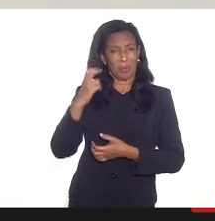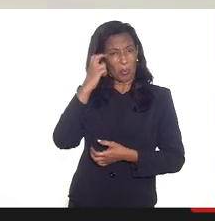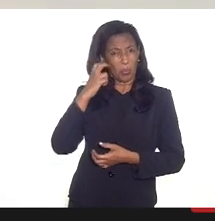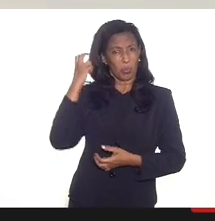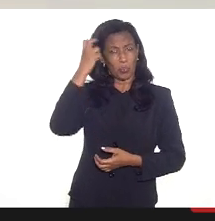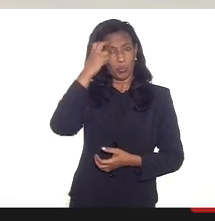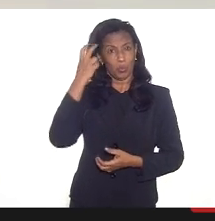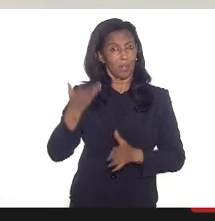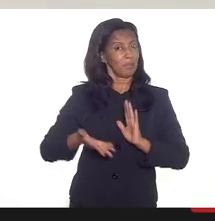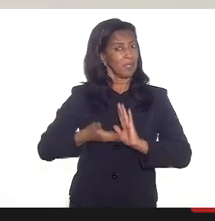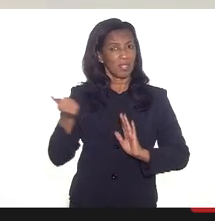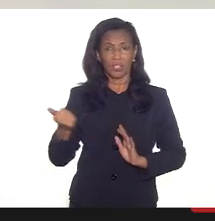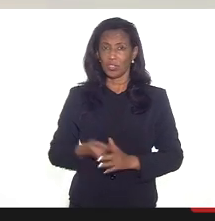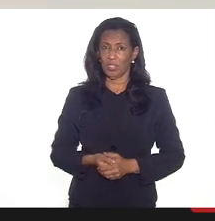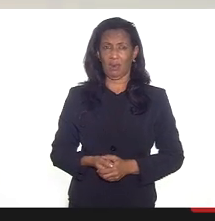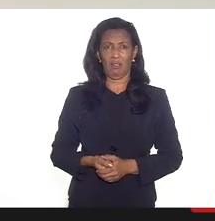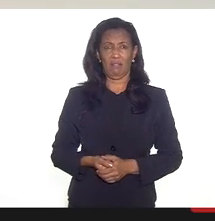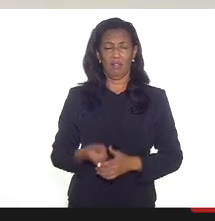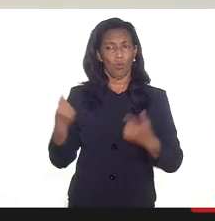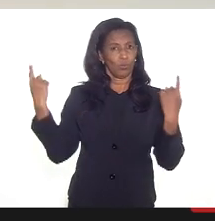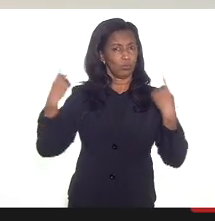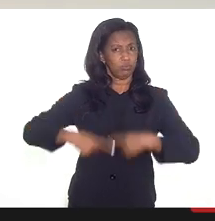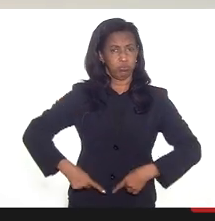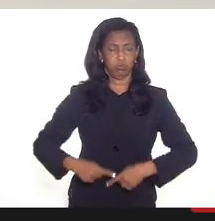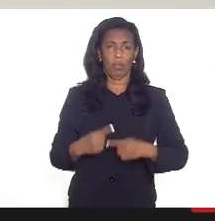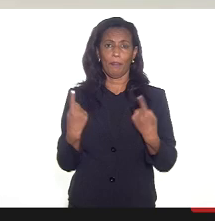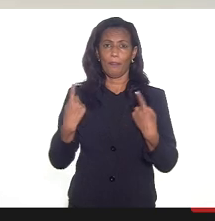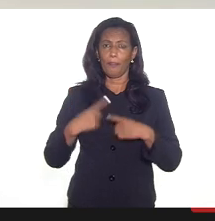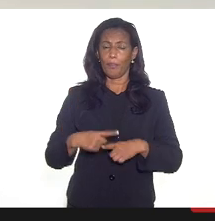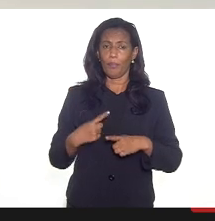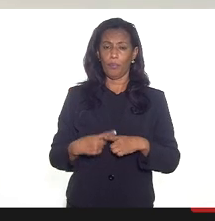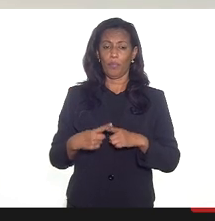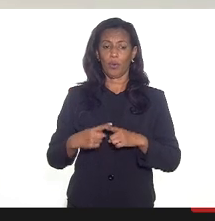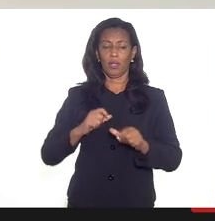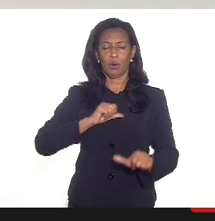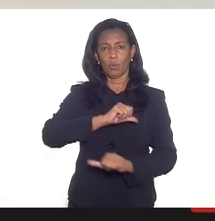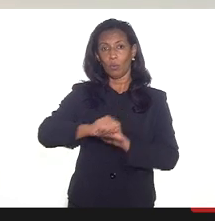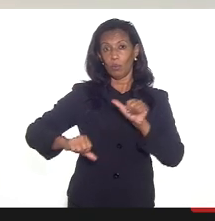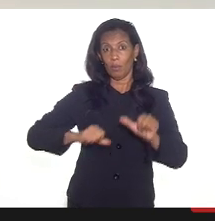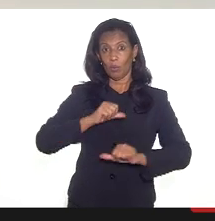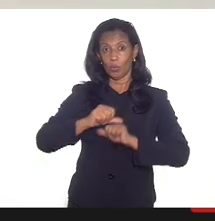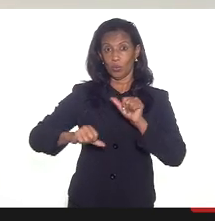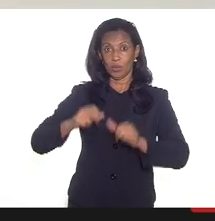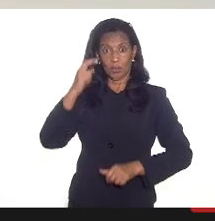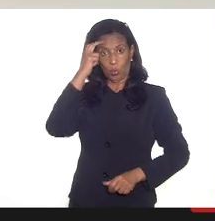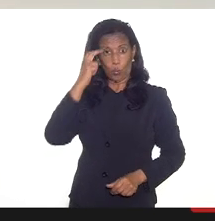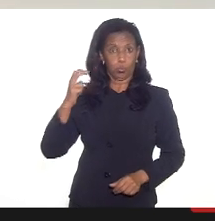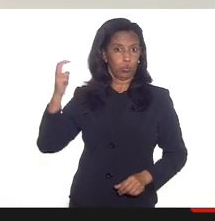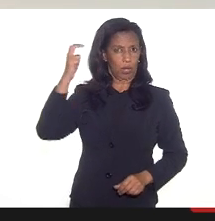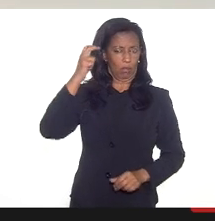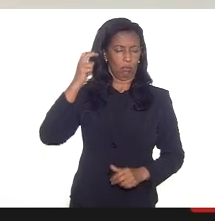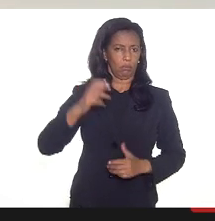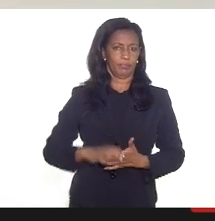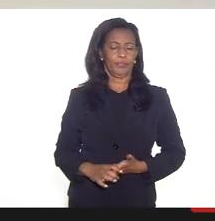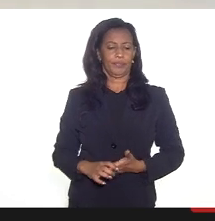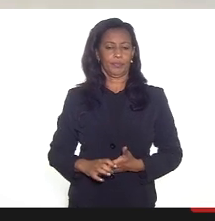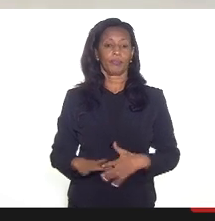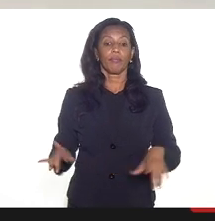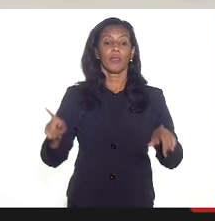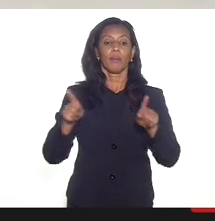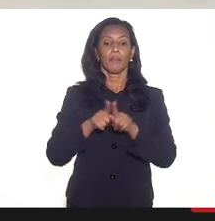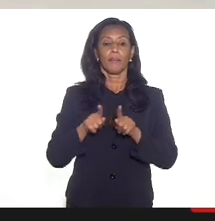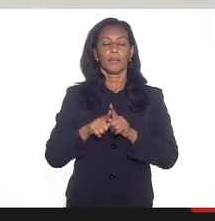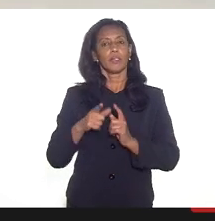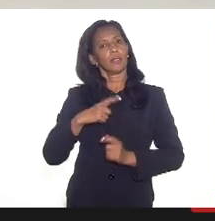precisa retirar isso. Isso é um grande desafio, porque é uma mudança cultural. E agora, a gente precisa também